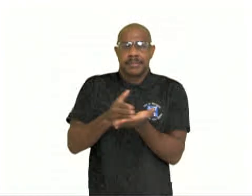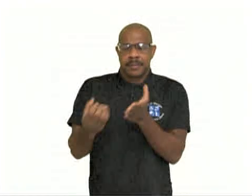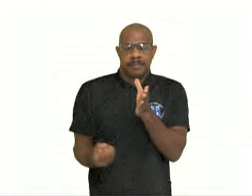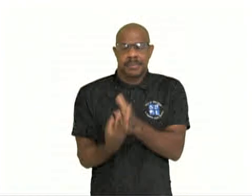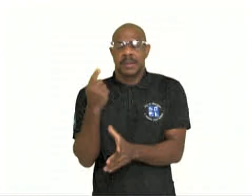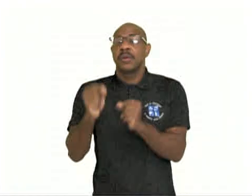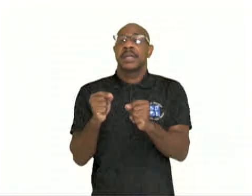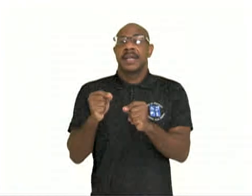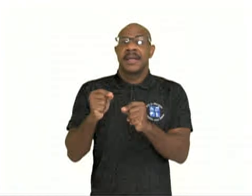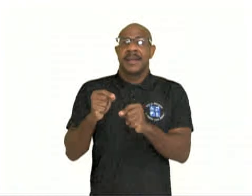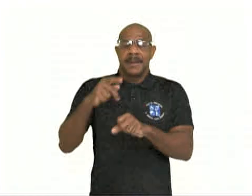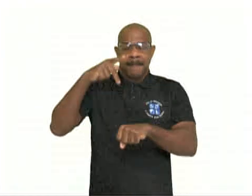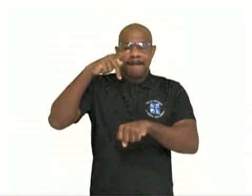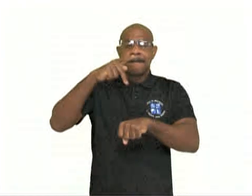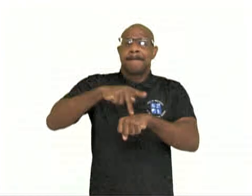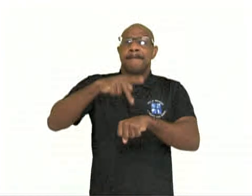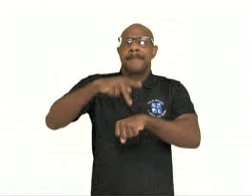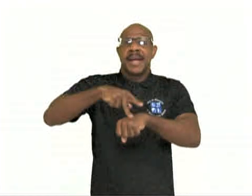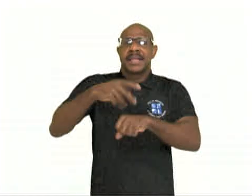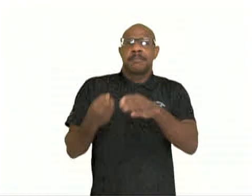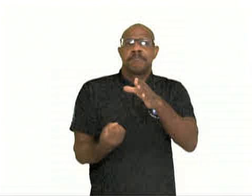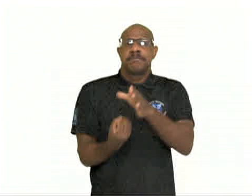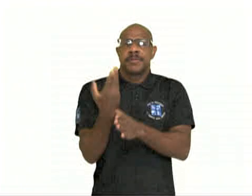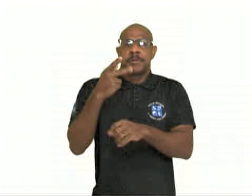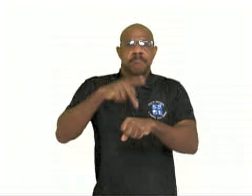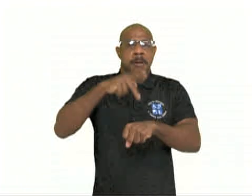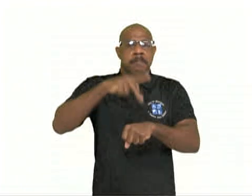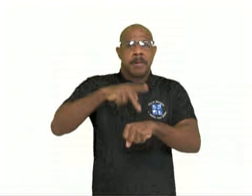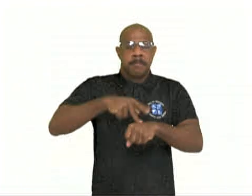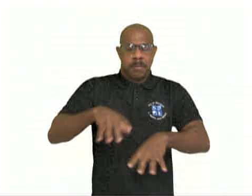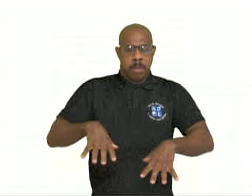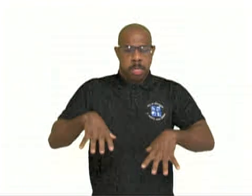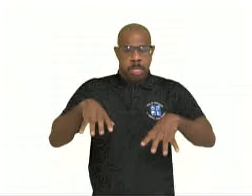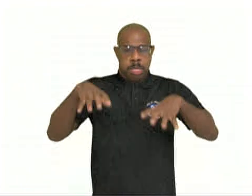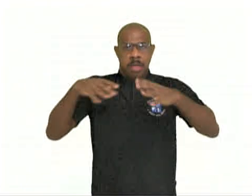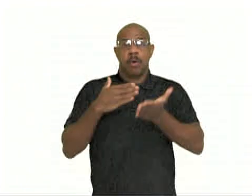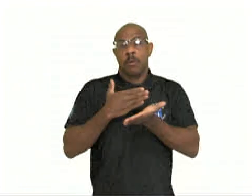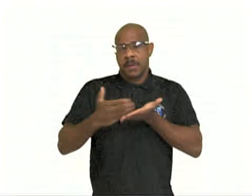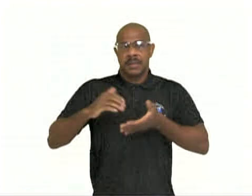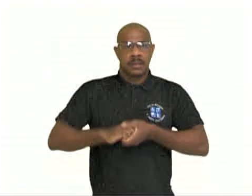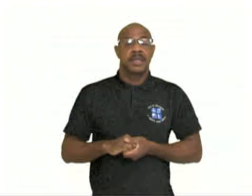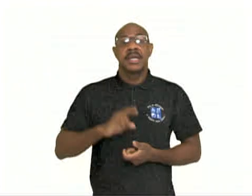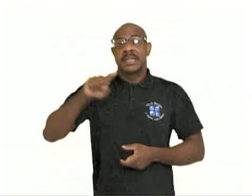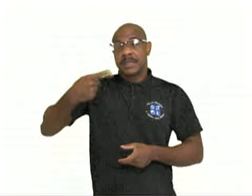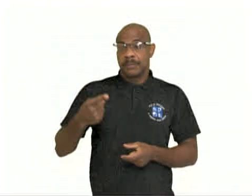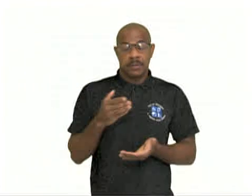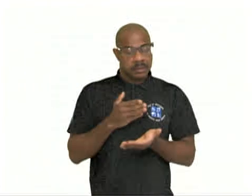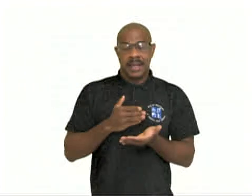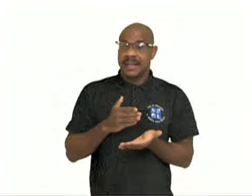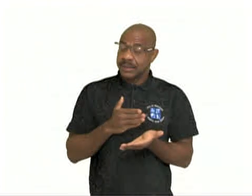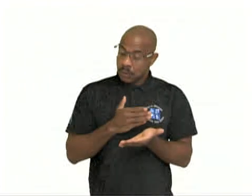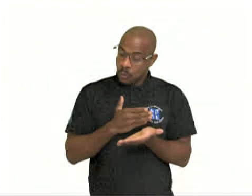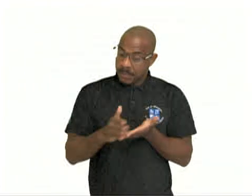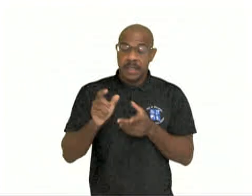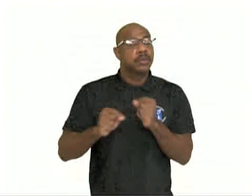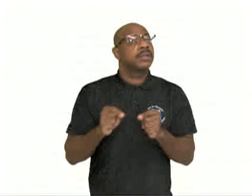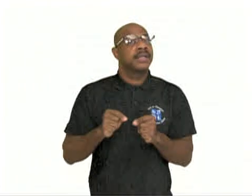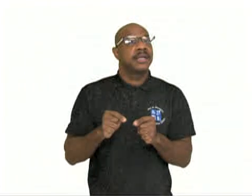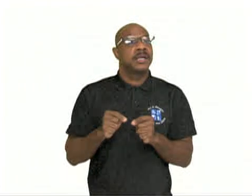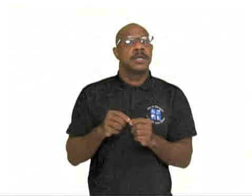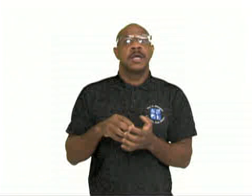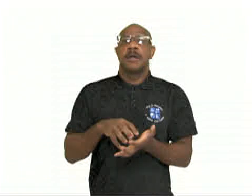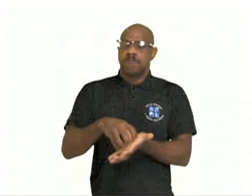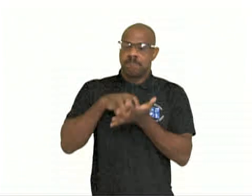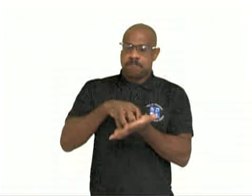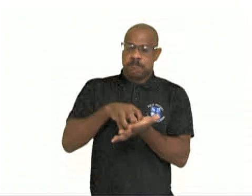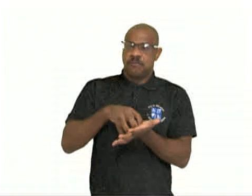rochas. Por que que isso é importante? Porque a partir daí nós vamos ter a sustentação, a formação de uma camada